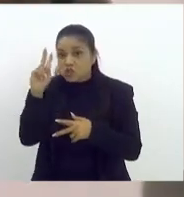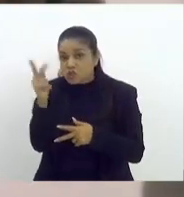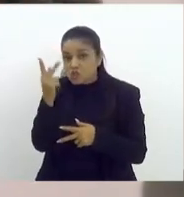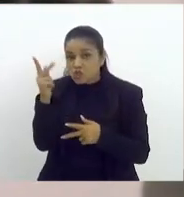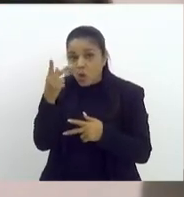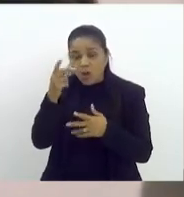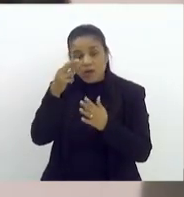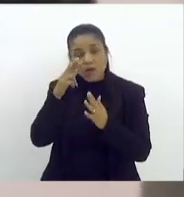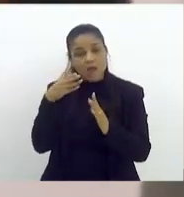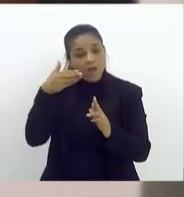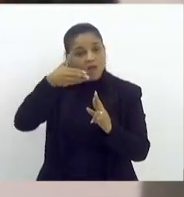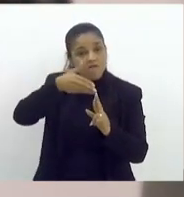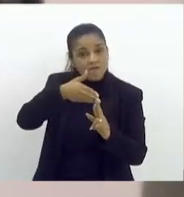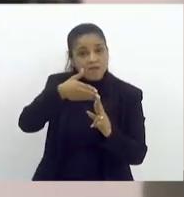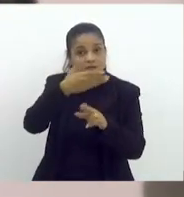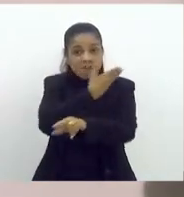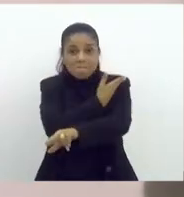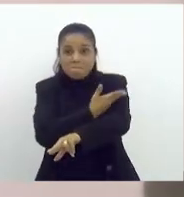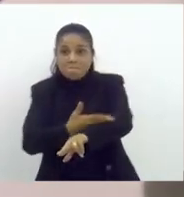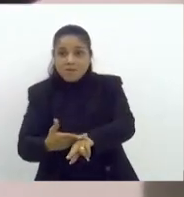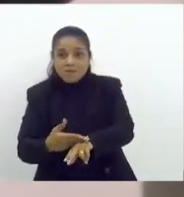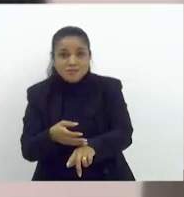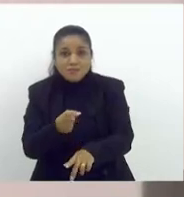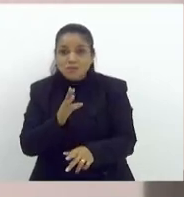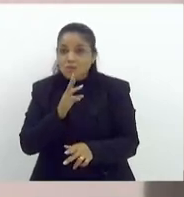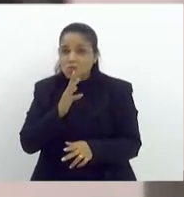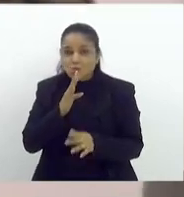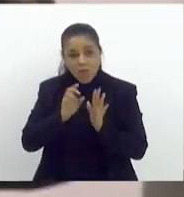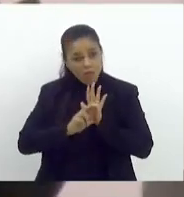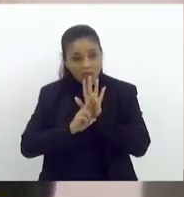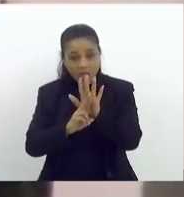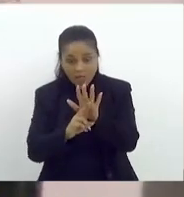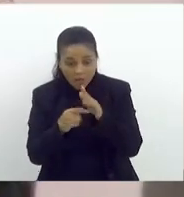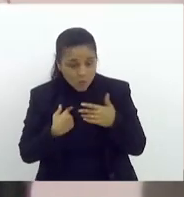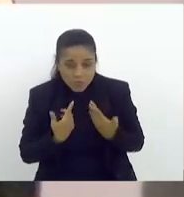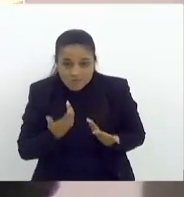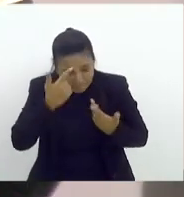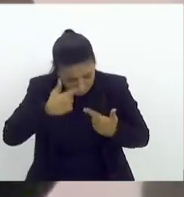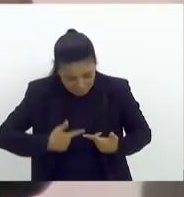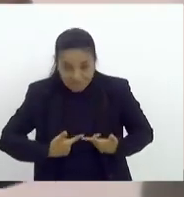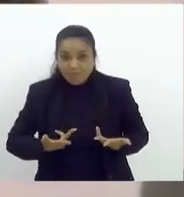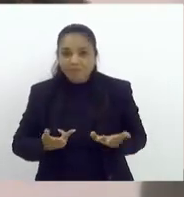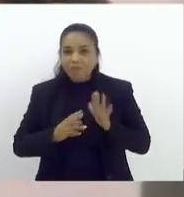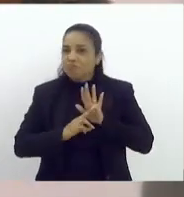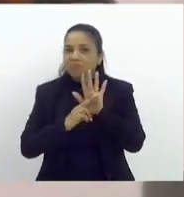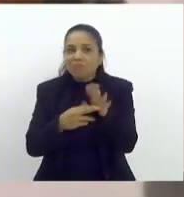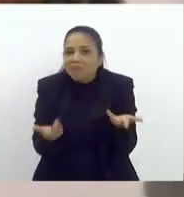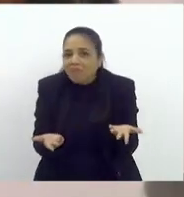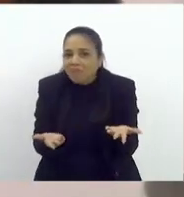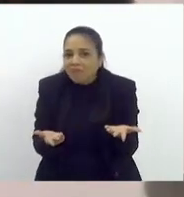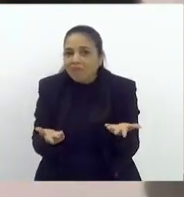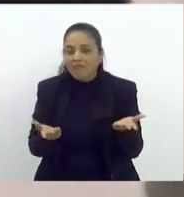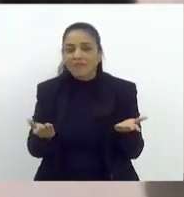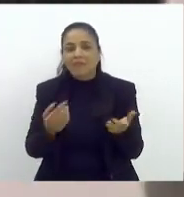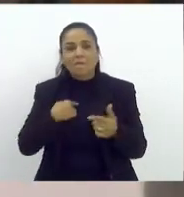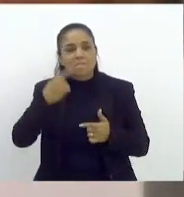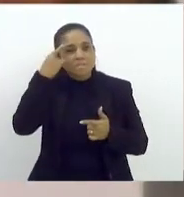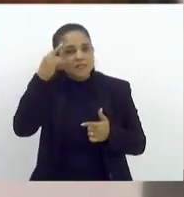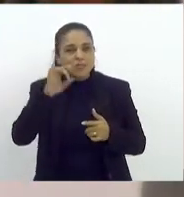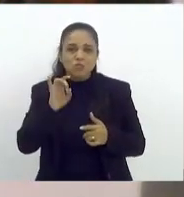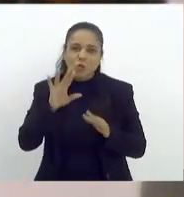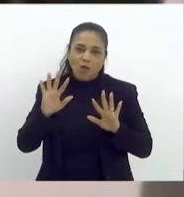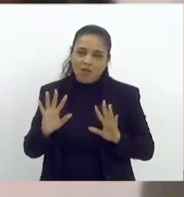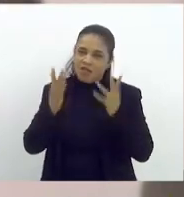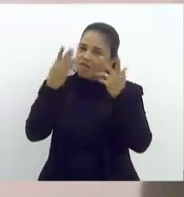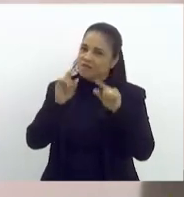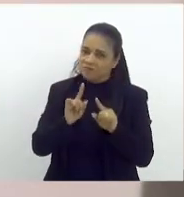referências brancas que eu não me reconheceria na própria faculdade de produção cultural Então porque a gente não pensa só também em fazer eventos